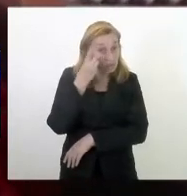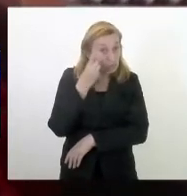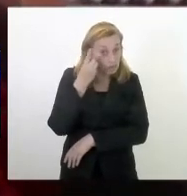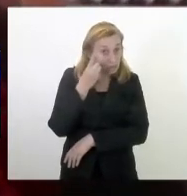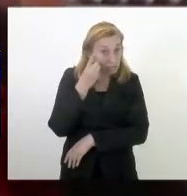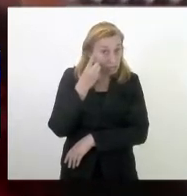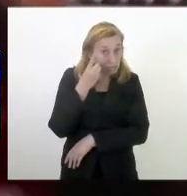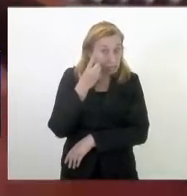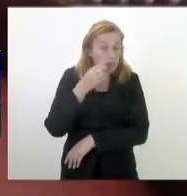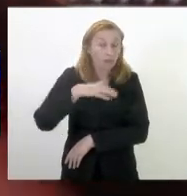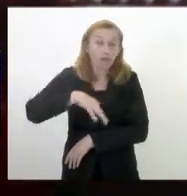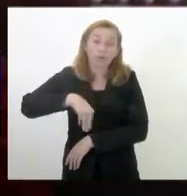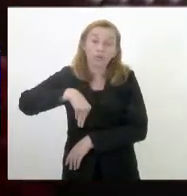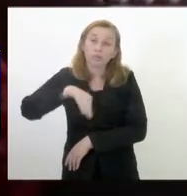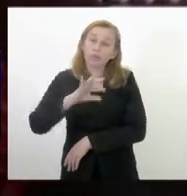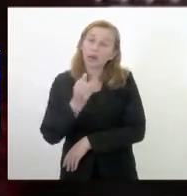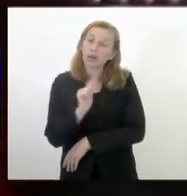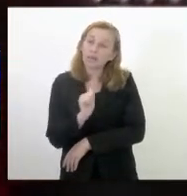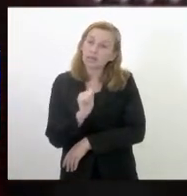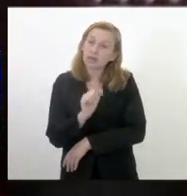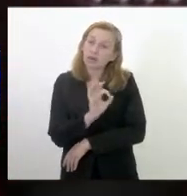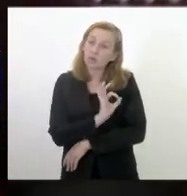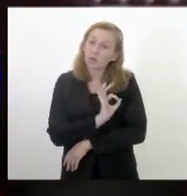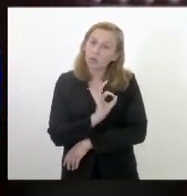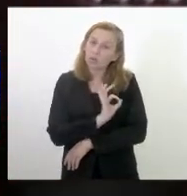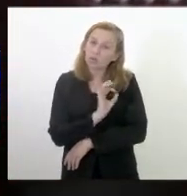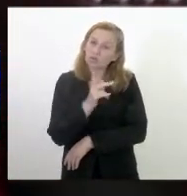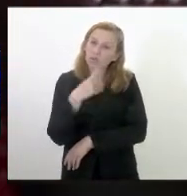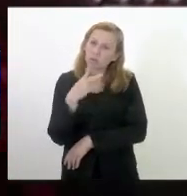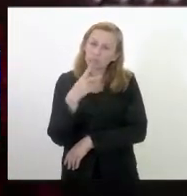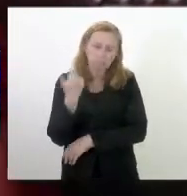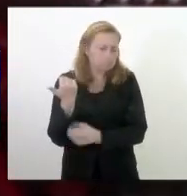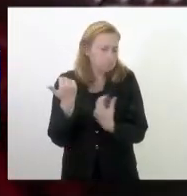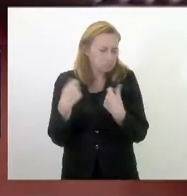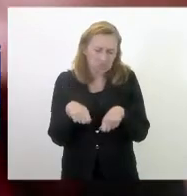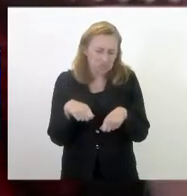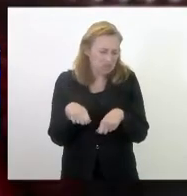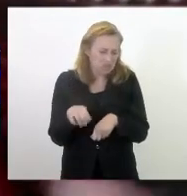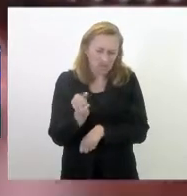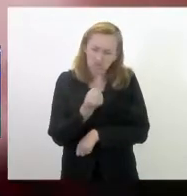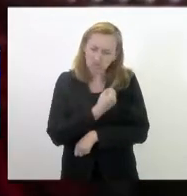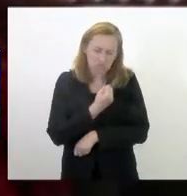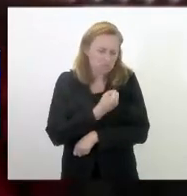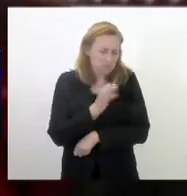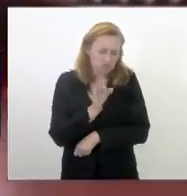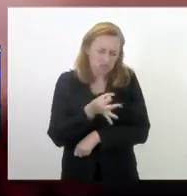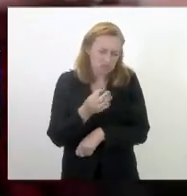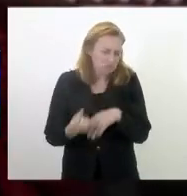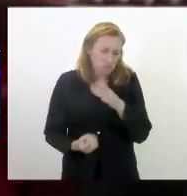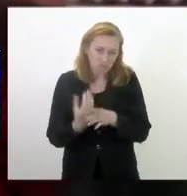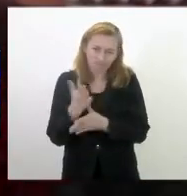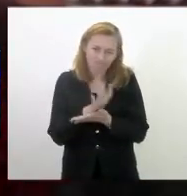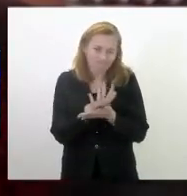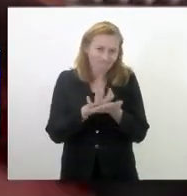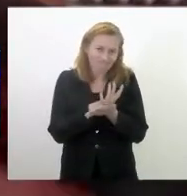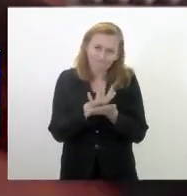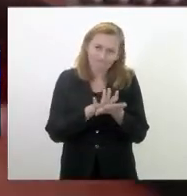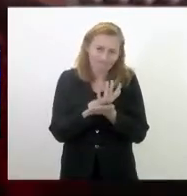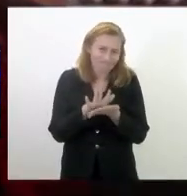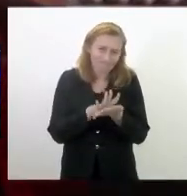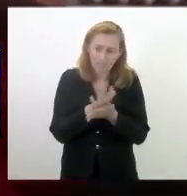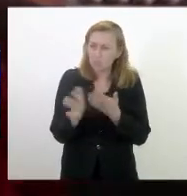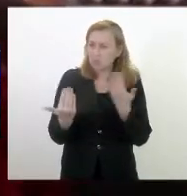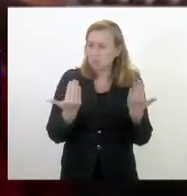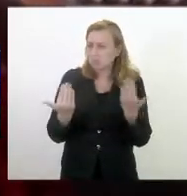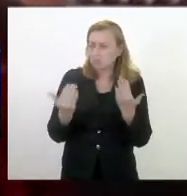que me antecedeu, falou do que a gente não precisaria nem de dados concretos produzidos com tabulação, com